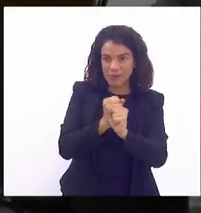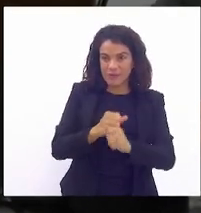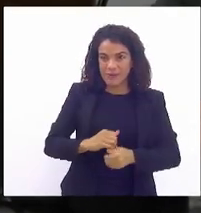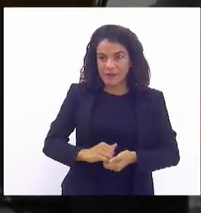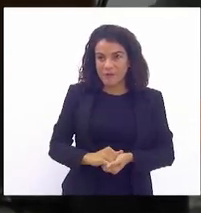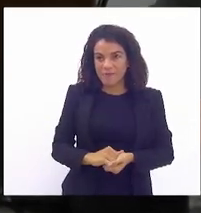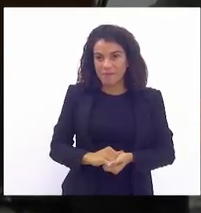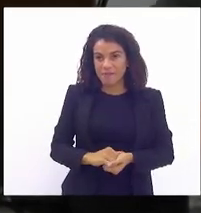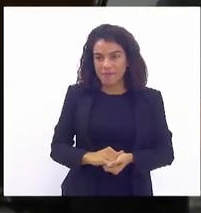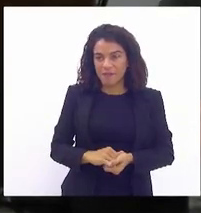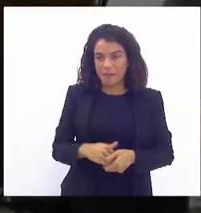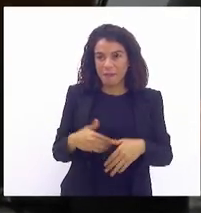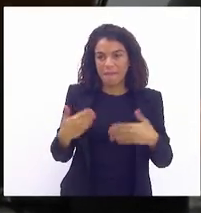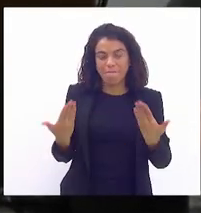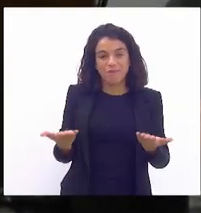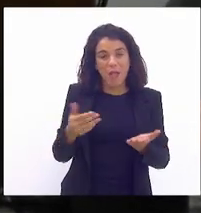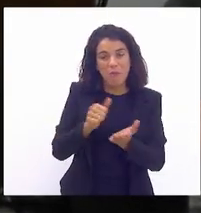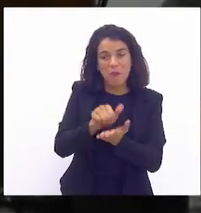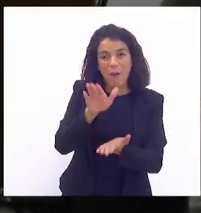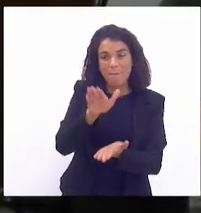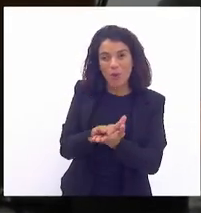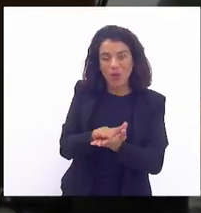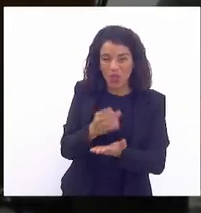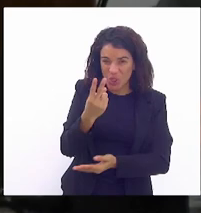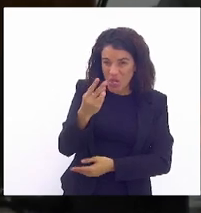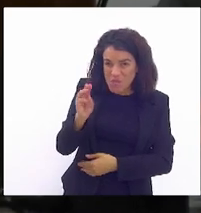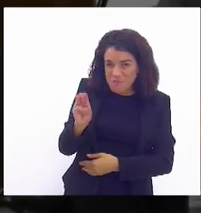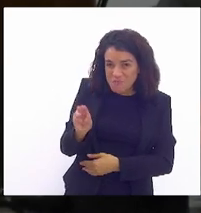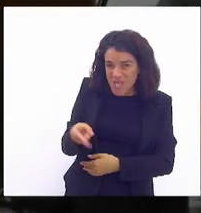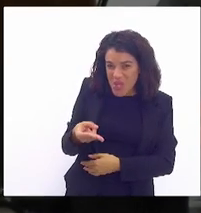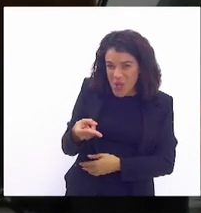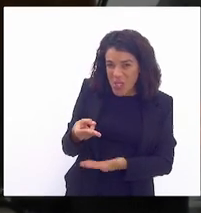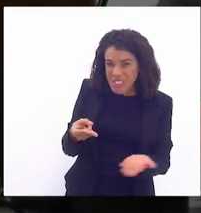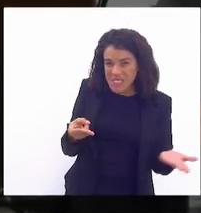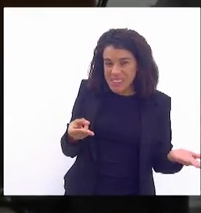E você vai dar uma multa de R$2 milhões?